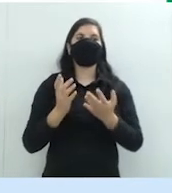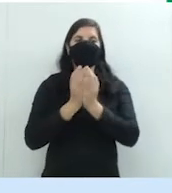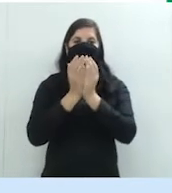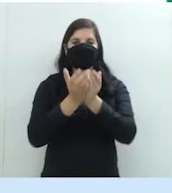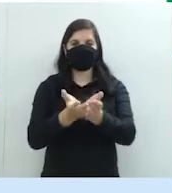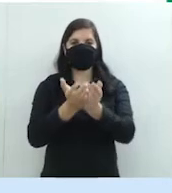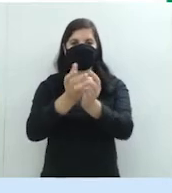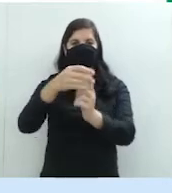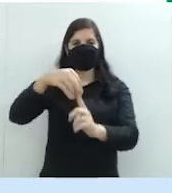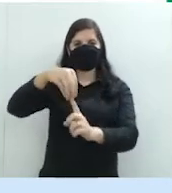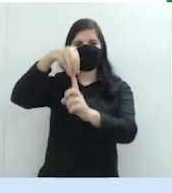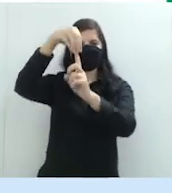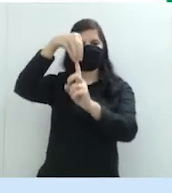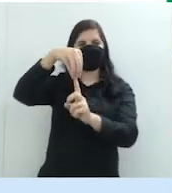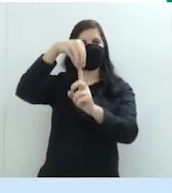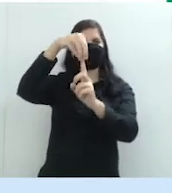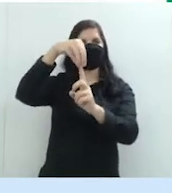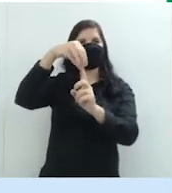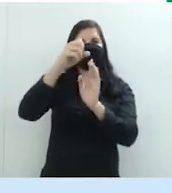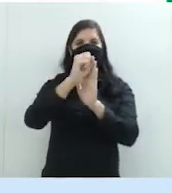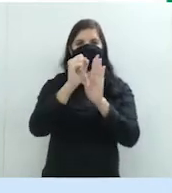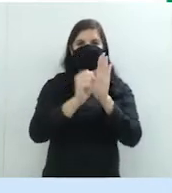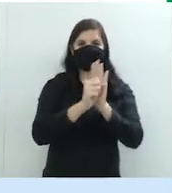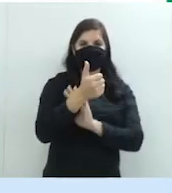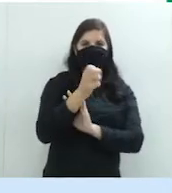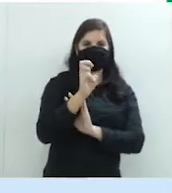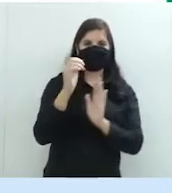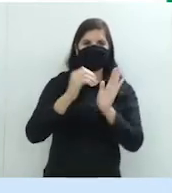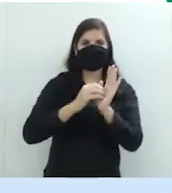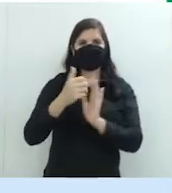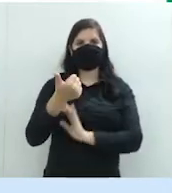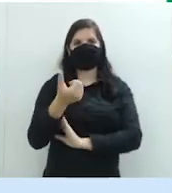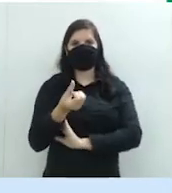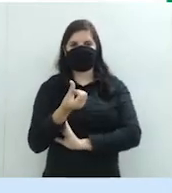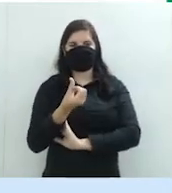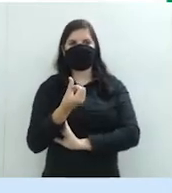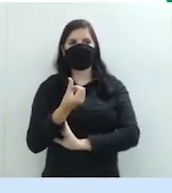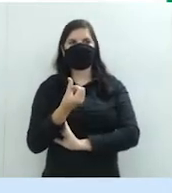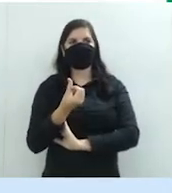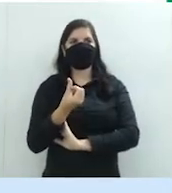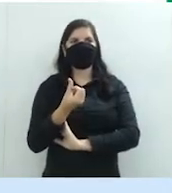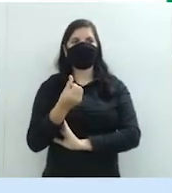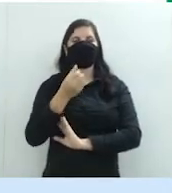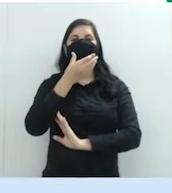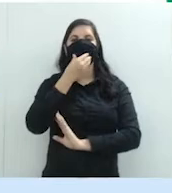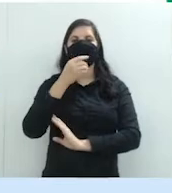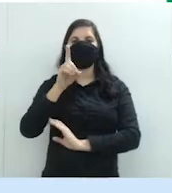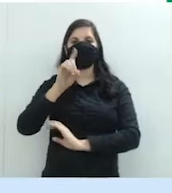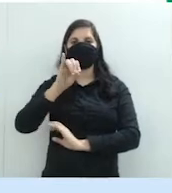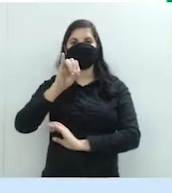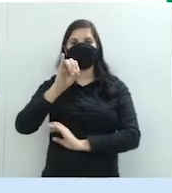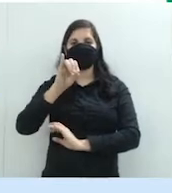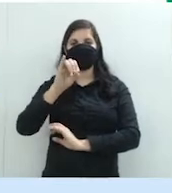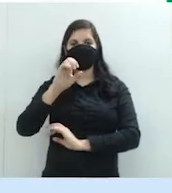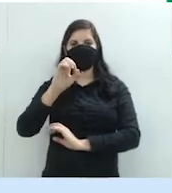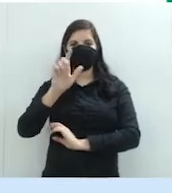navegadores pioneiros. Então nós vamos ter do século XV ao século XVI. Diogo